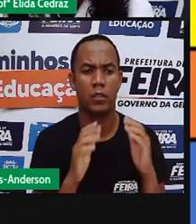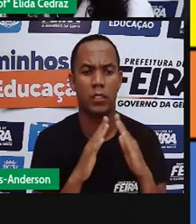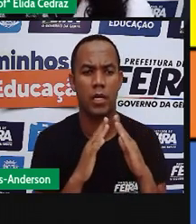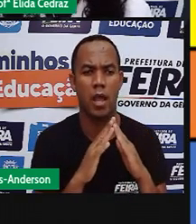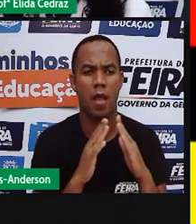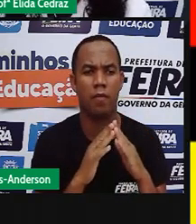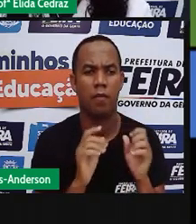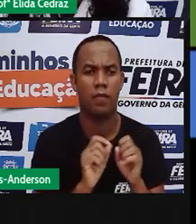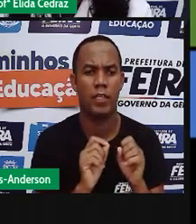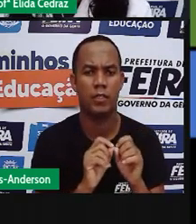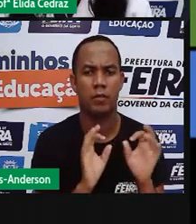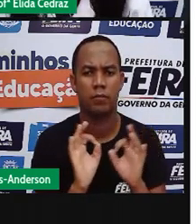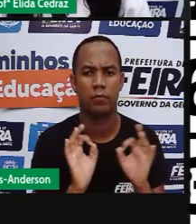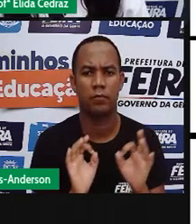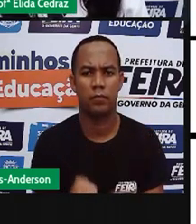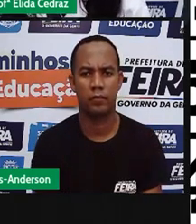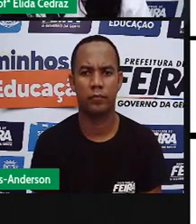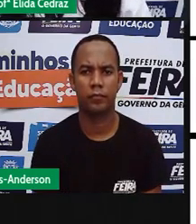casa, viu?